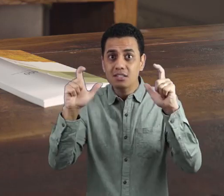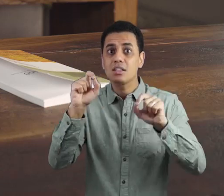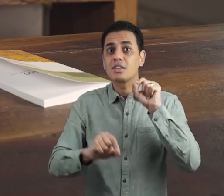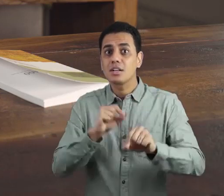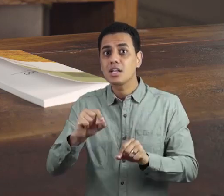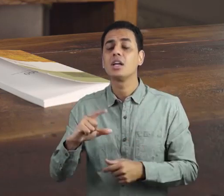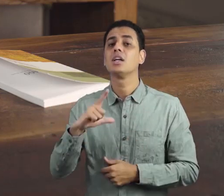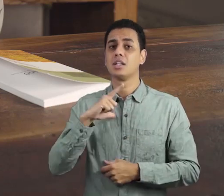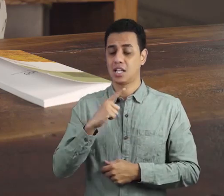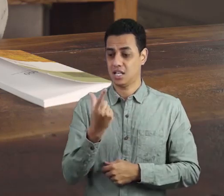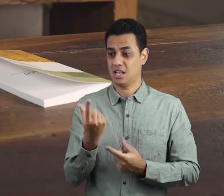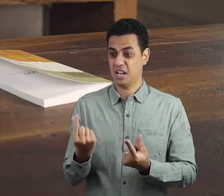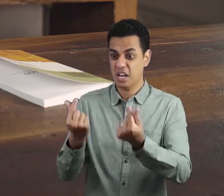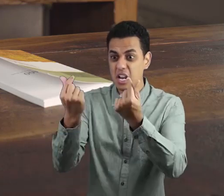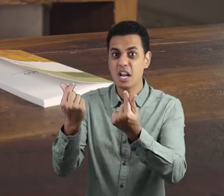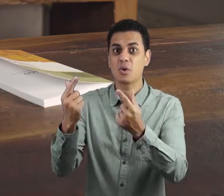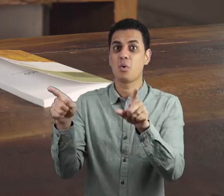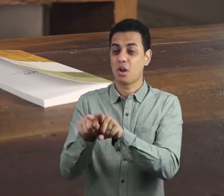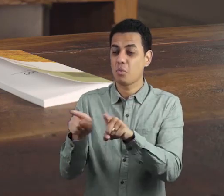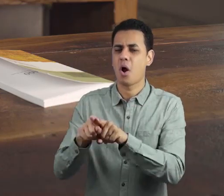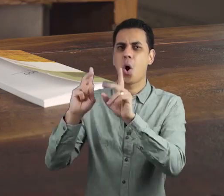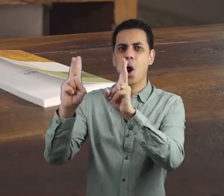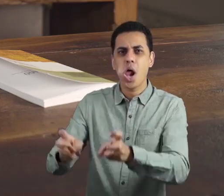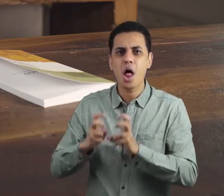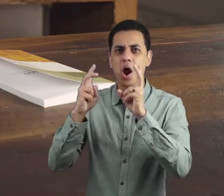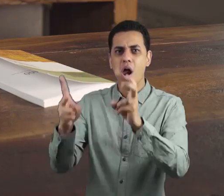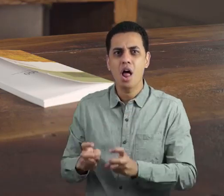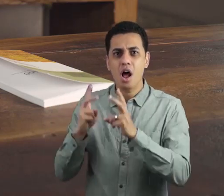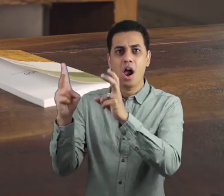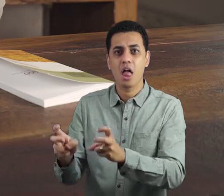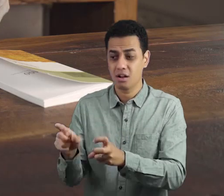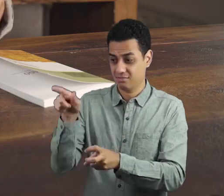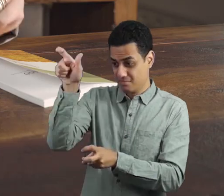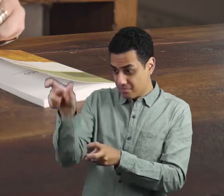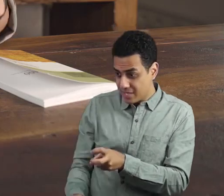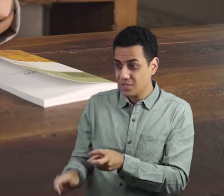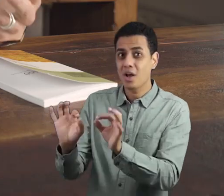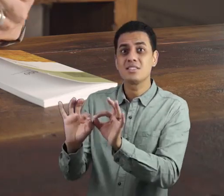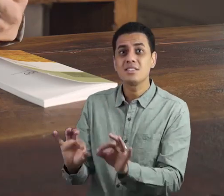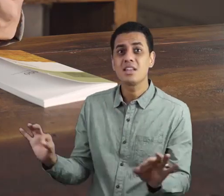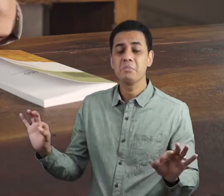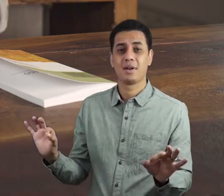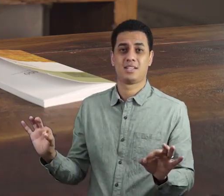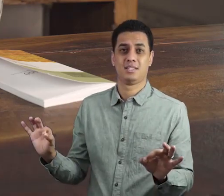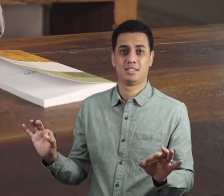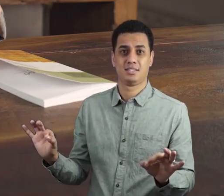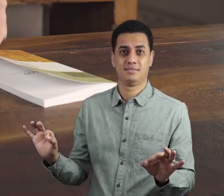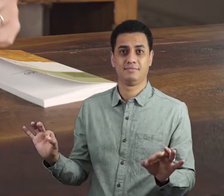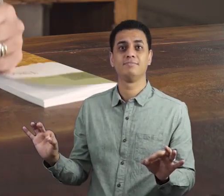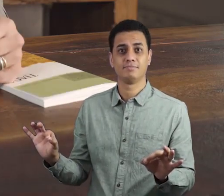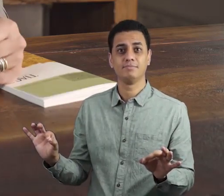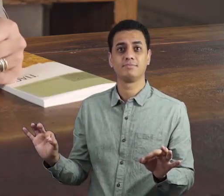como ele deve se portar diante de situações de abusos como esses. Nós estamos vivendo um momento de crise, né? É possível